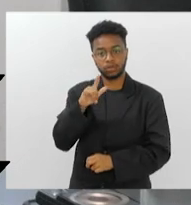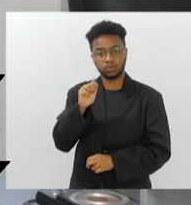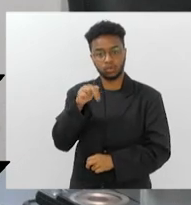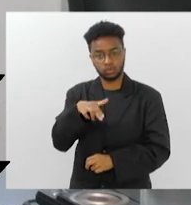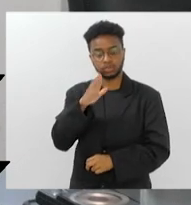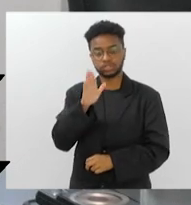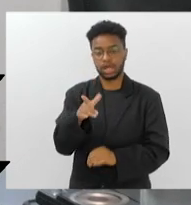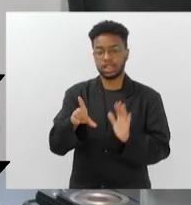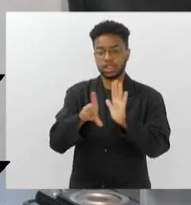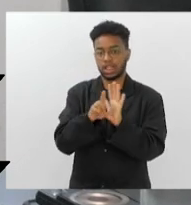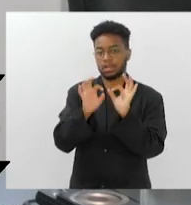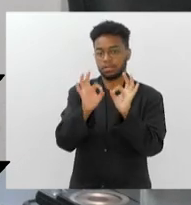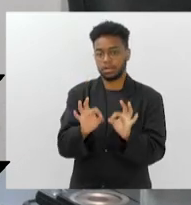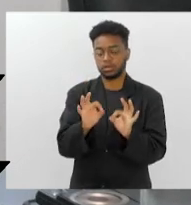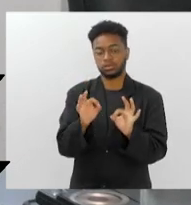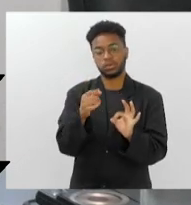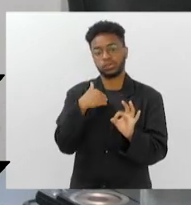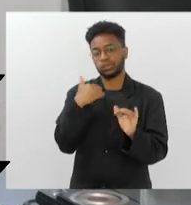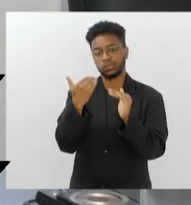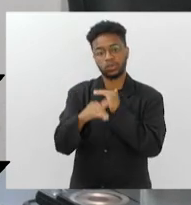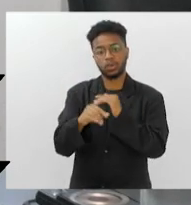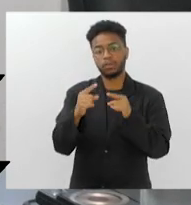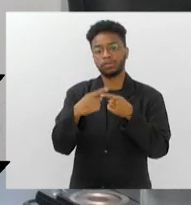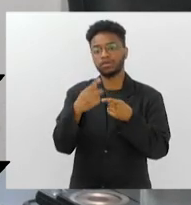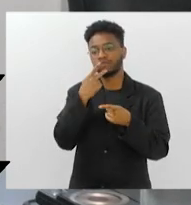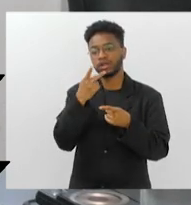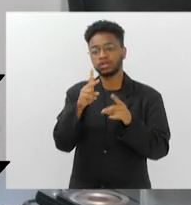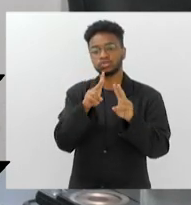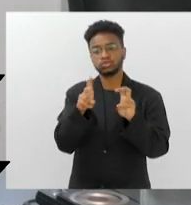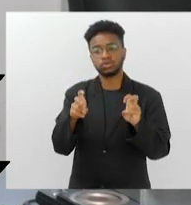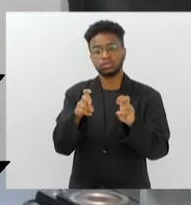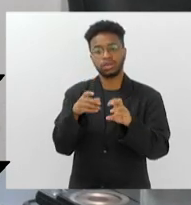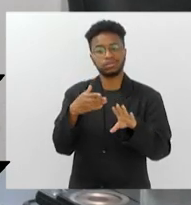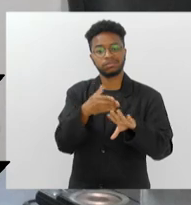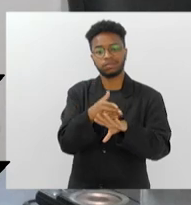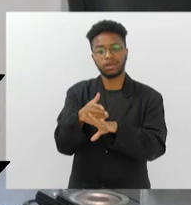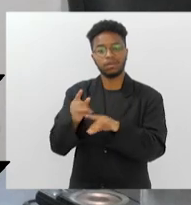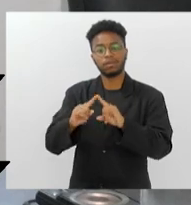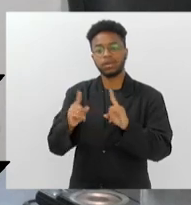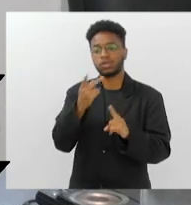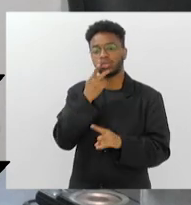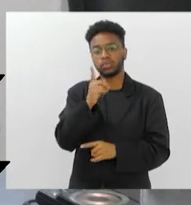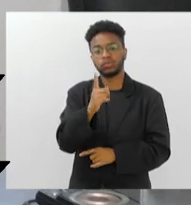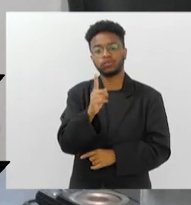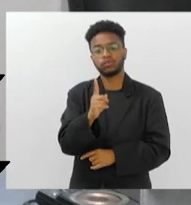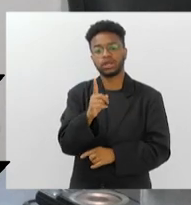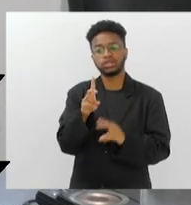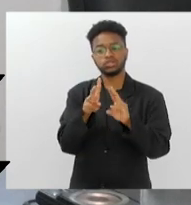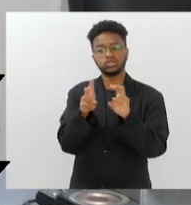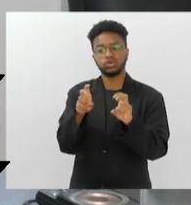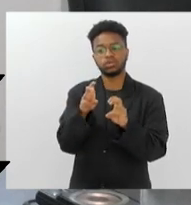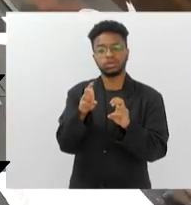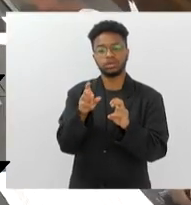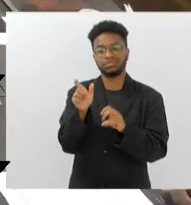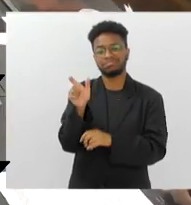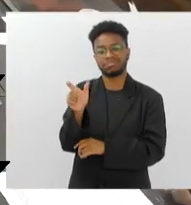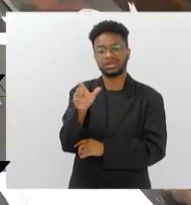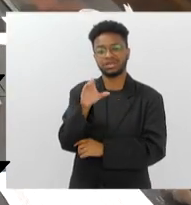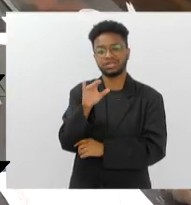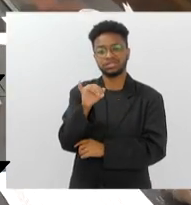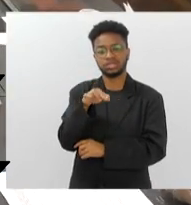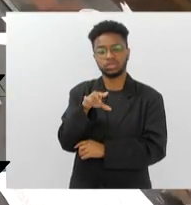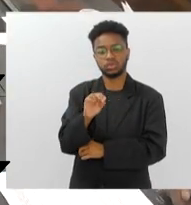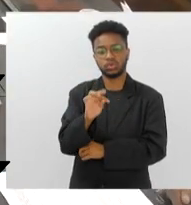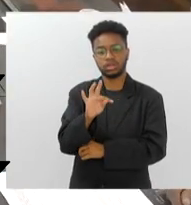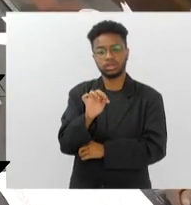é projeto Eu discordo que ele trata só de acesso e não necessariamente faz qualquer menção aordo cinoterapia eu concordo é diferente e